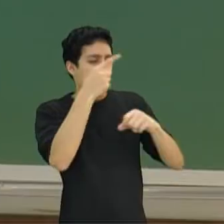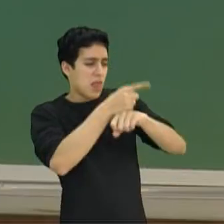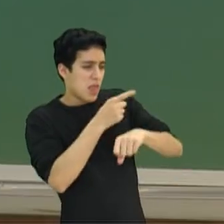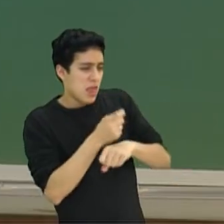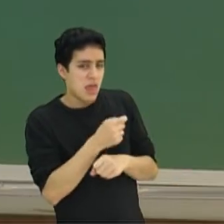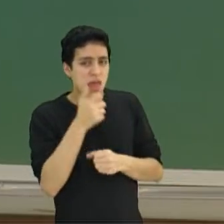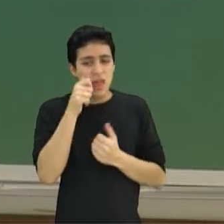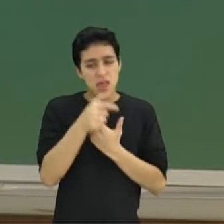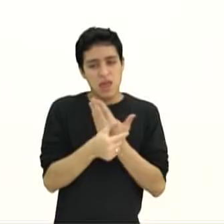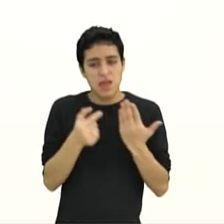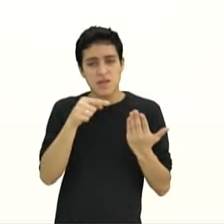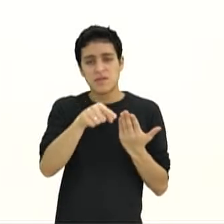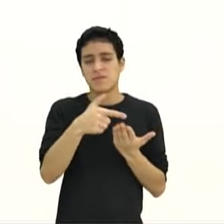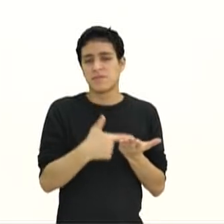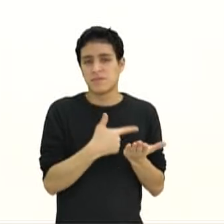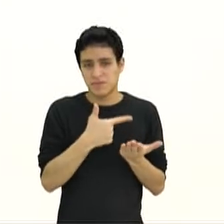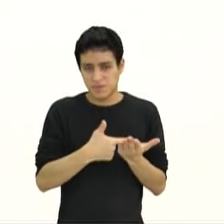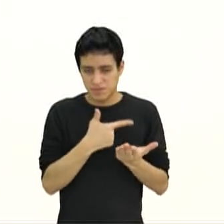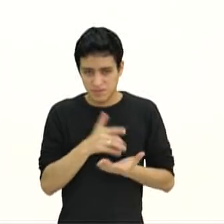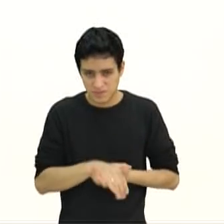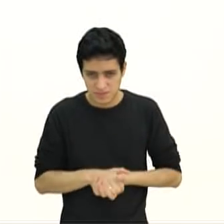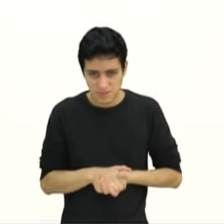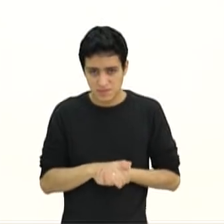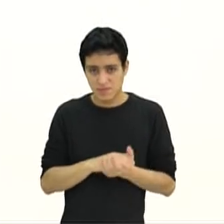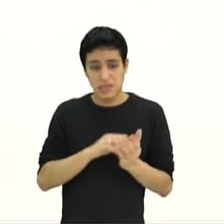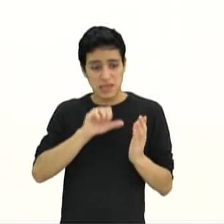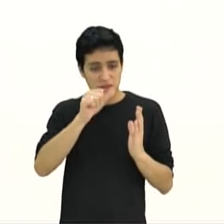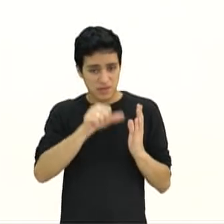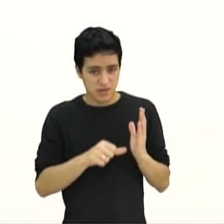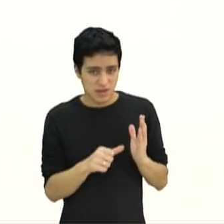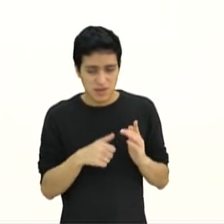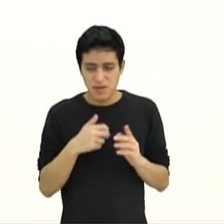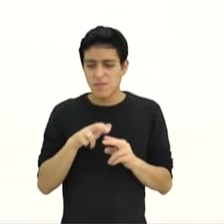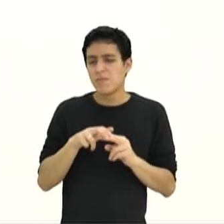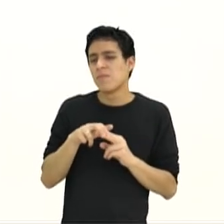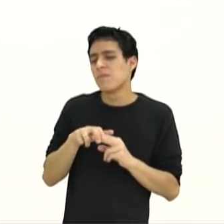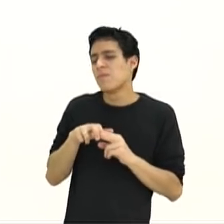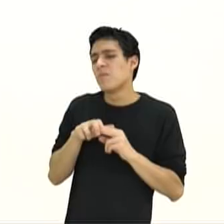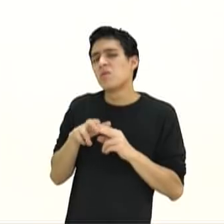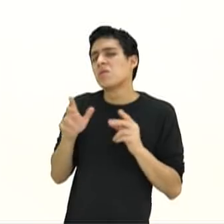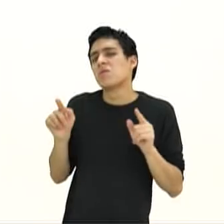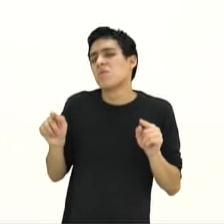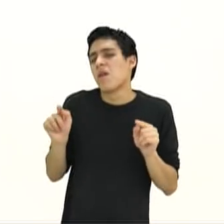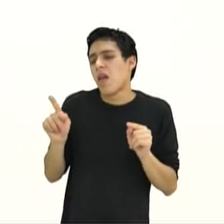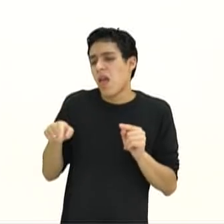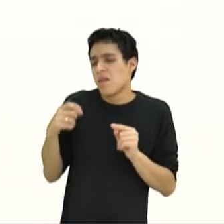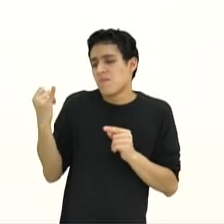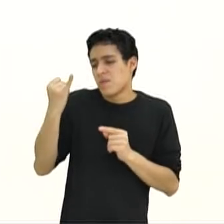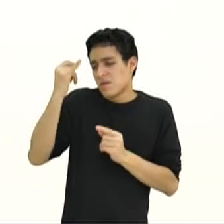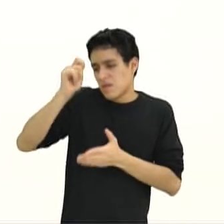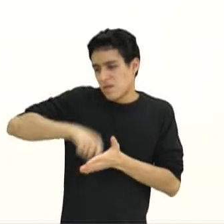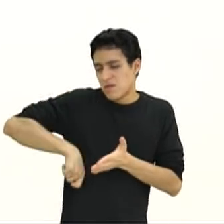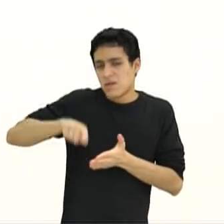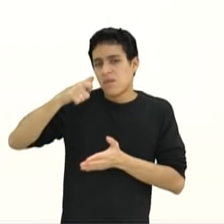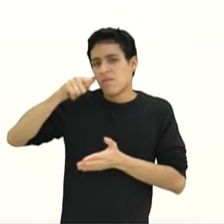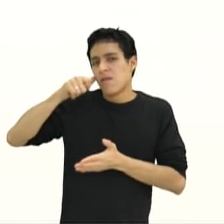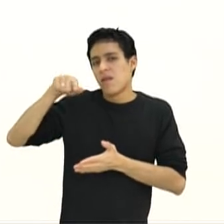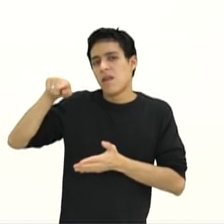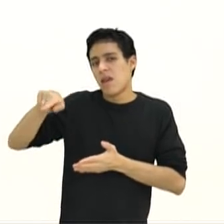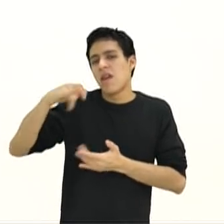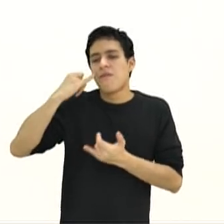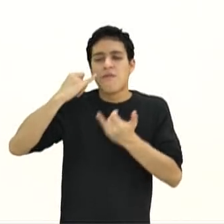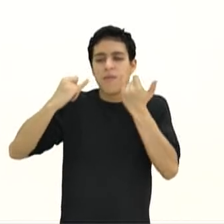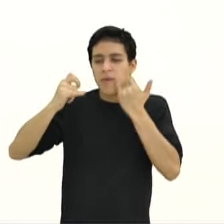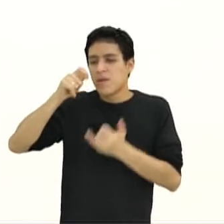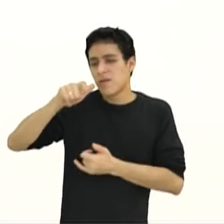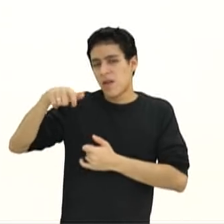da autora no ensaio? Por que é importante ter a assinatura, um nome e até algumas informações